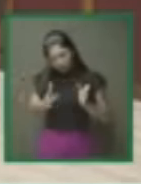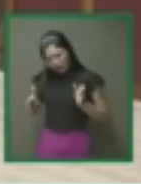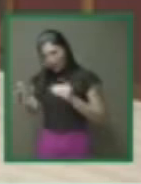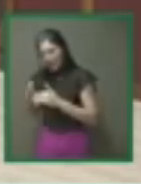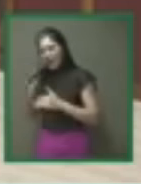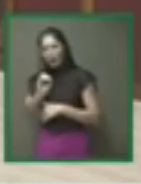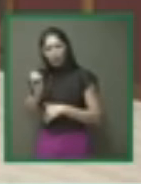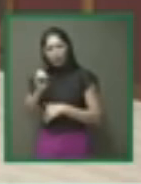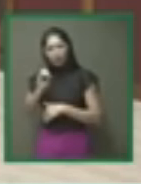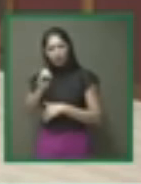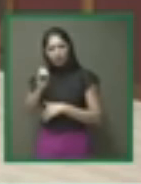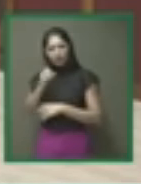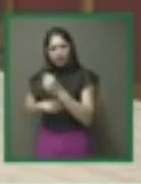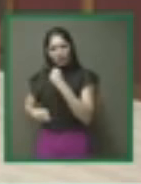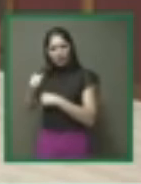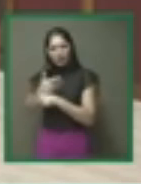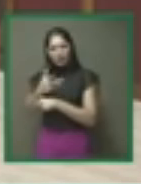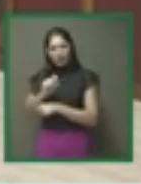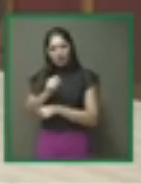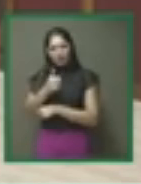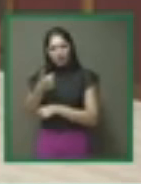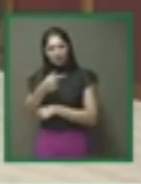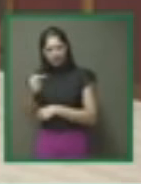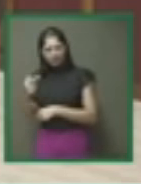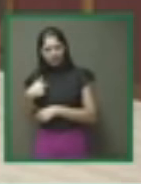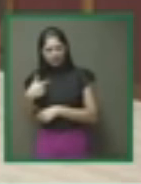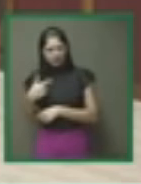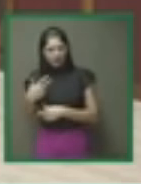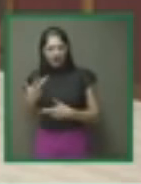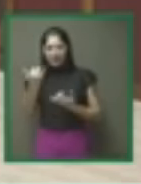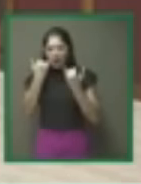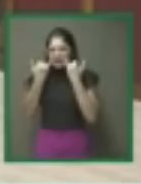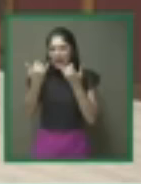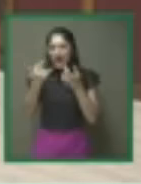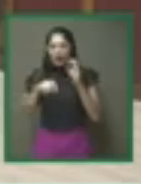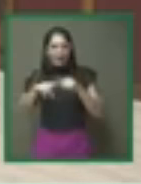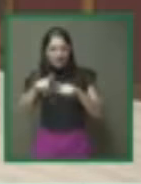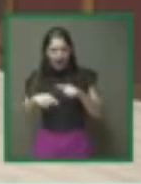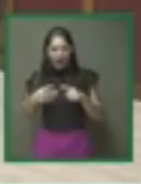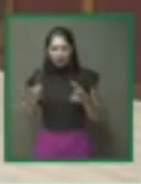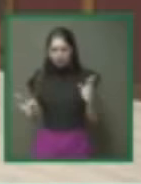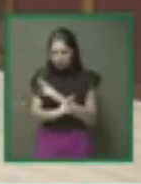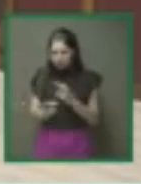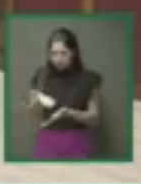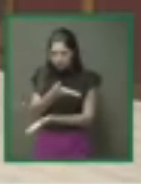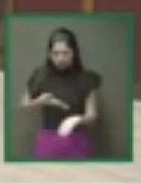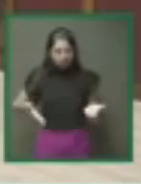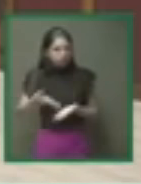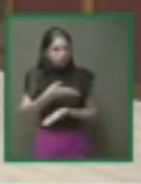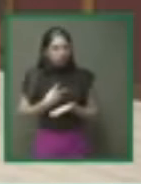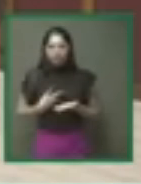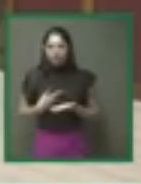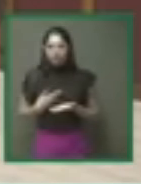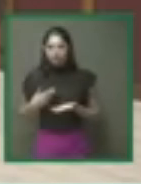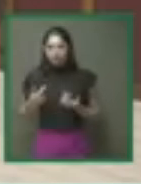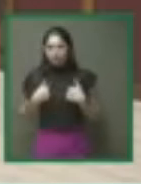2017. Você tinha acesso às coisas dele? Ele tinha acesso às suas coisas? Não, eu nunca tive